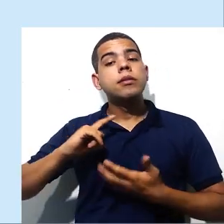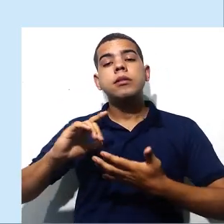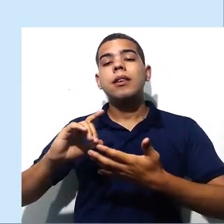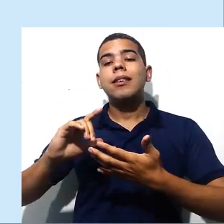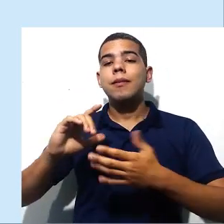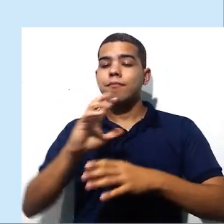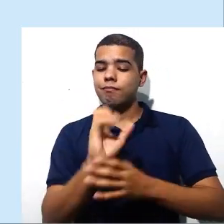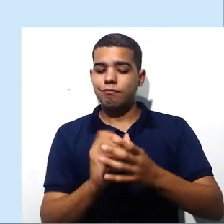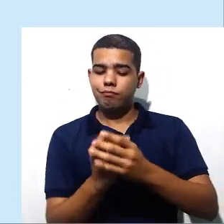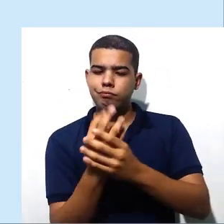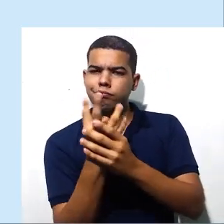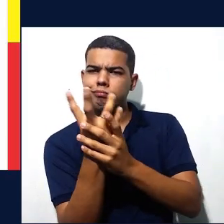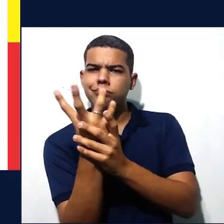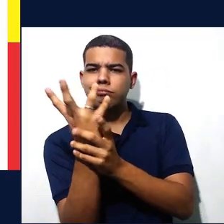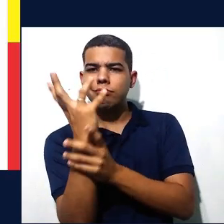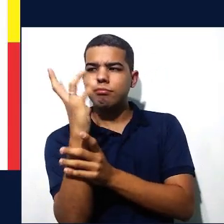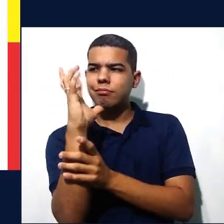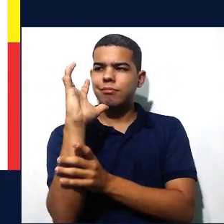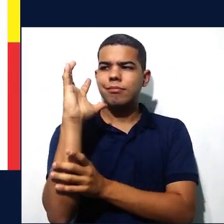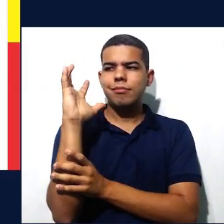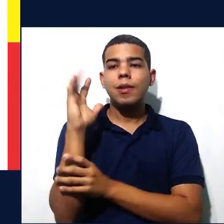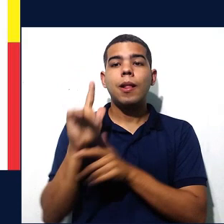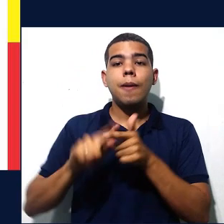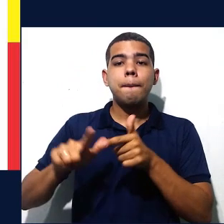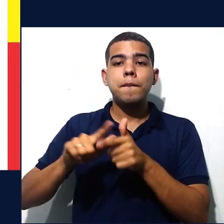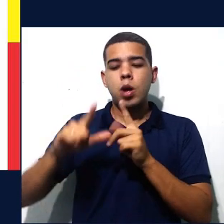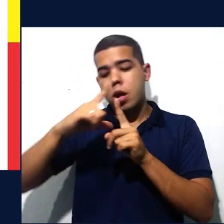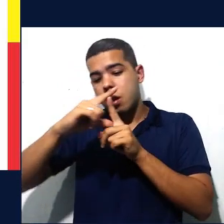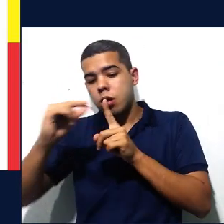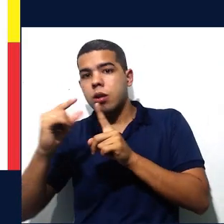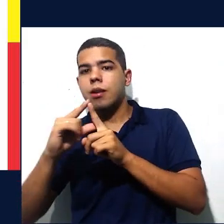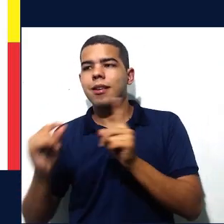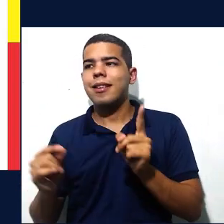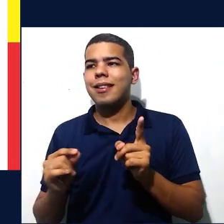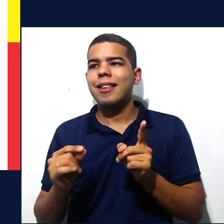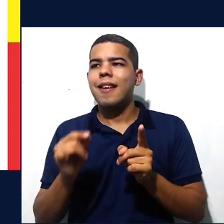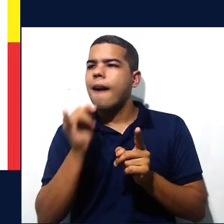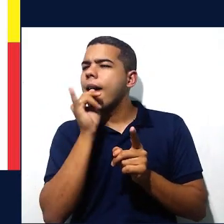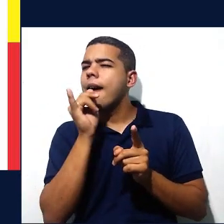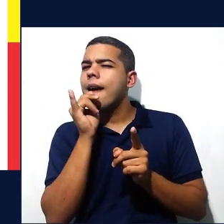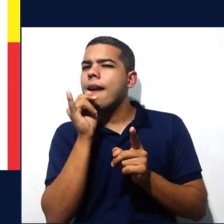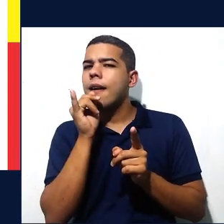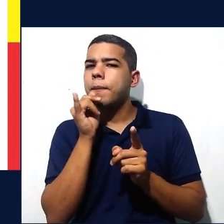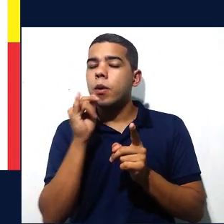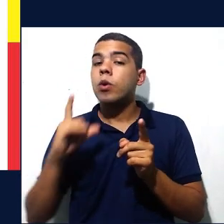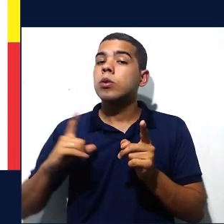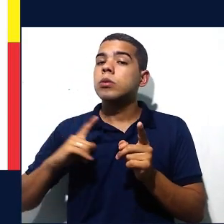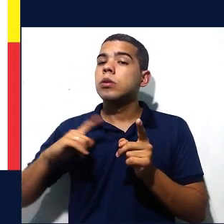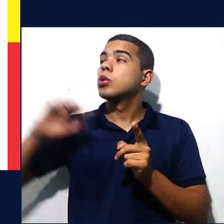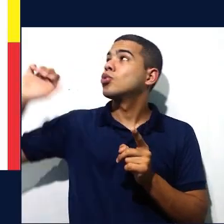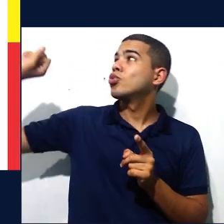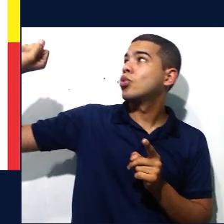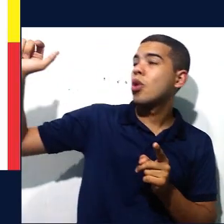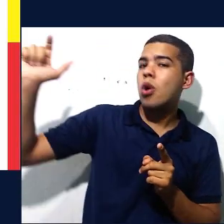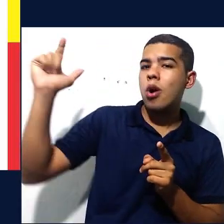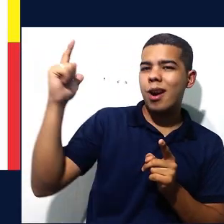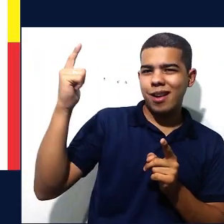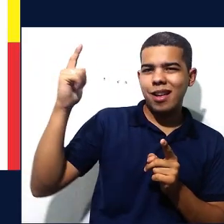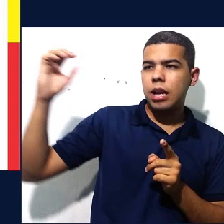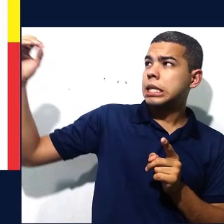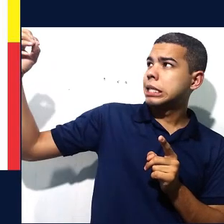plantas. Observa aí na telinha. Modificações que são indiretas, que são causadas pela